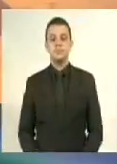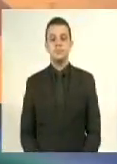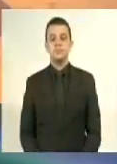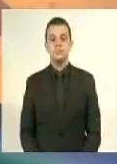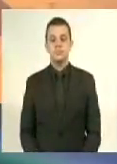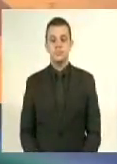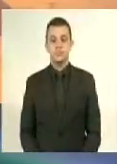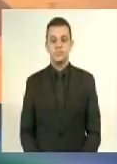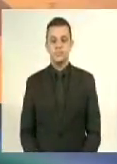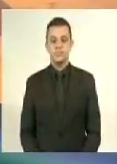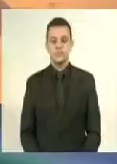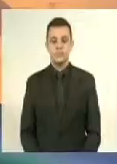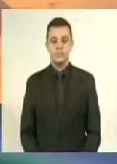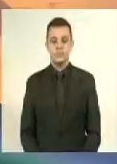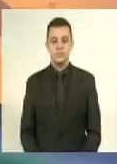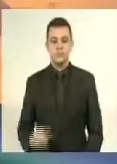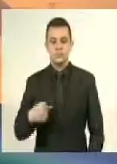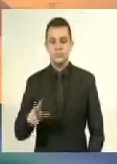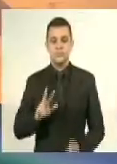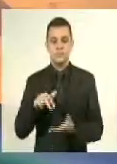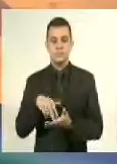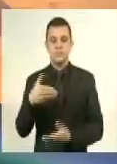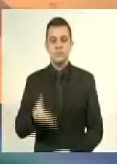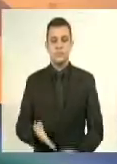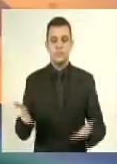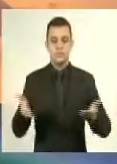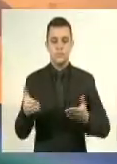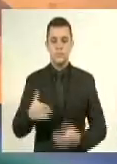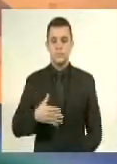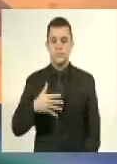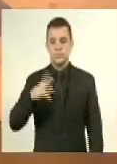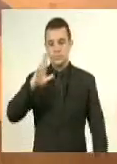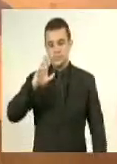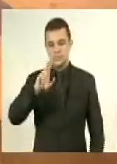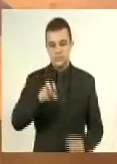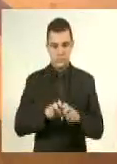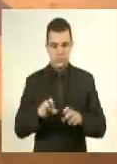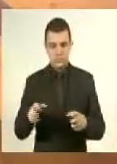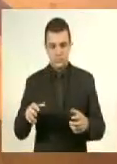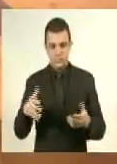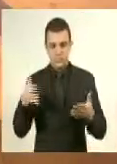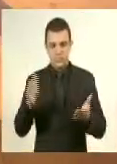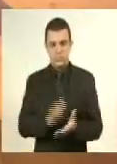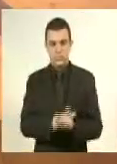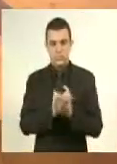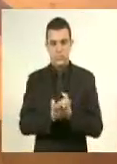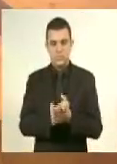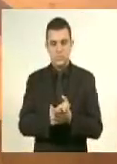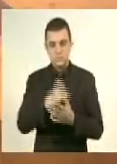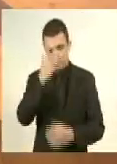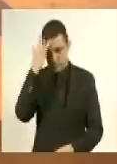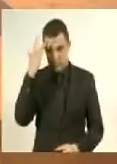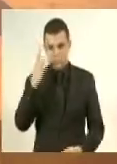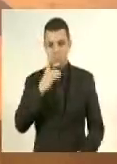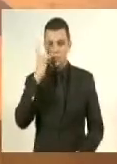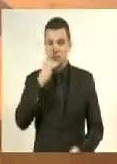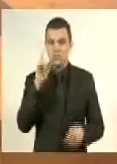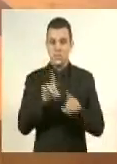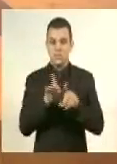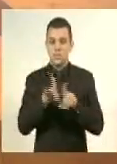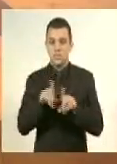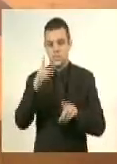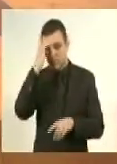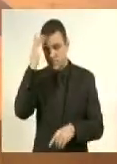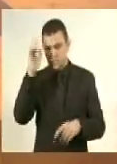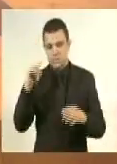Eu ocupo essa tribuna, senhor presidente, apenas para parabenizar. Já parabenizei os colegas deputados, os funcionários da casa, e parabenizar o time de